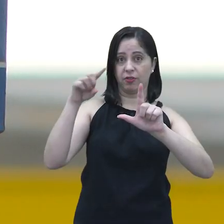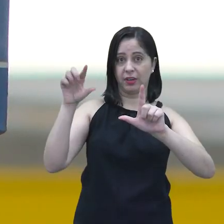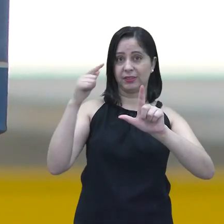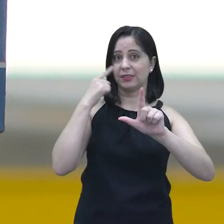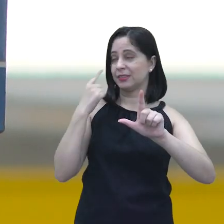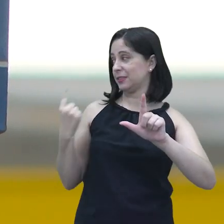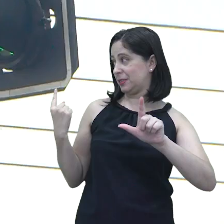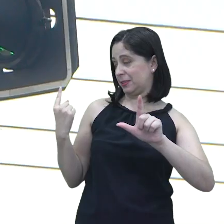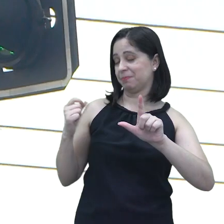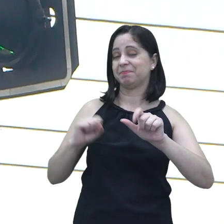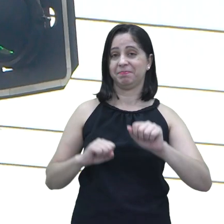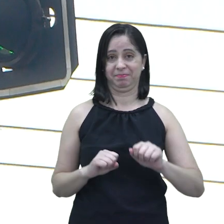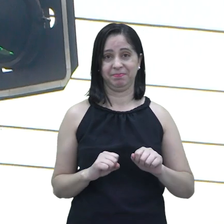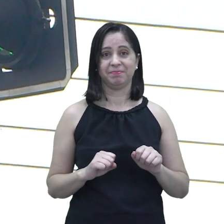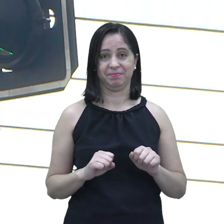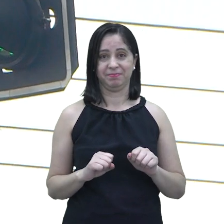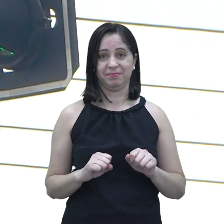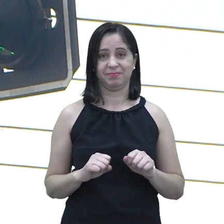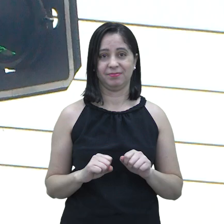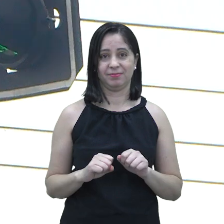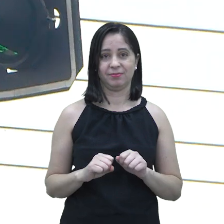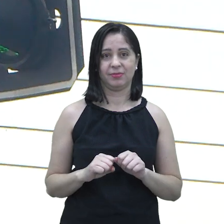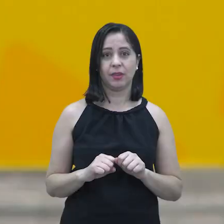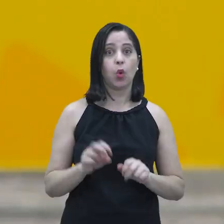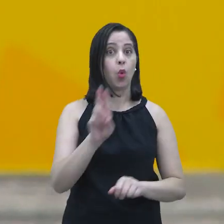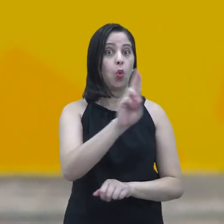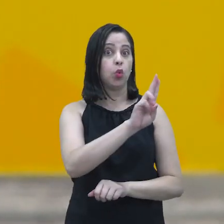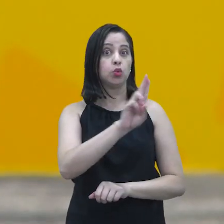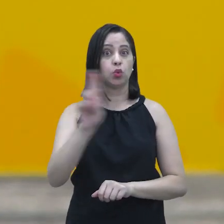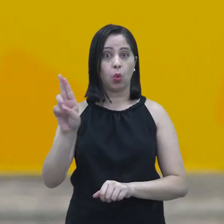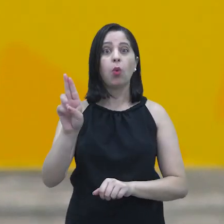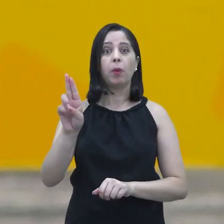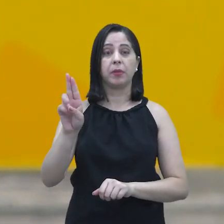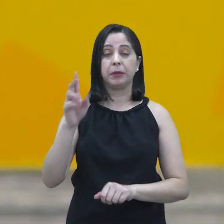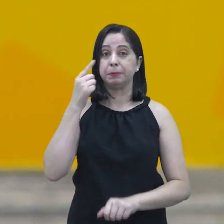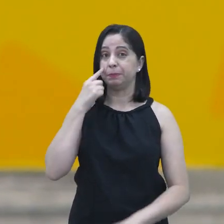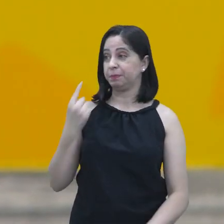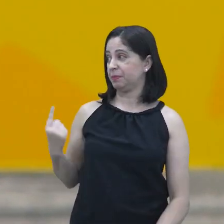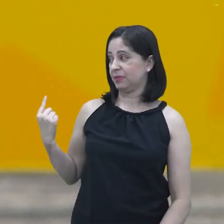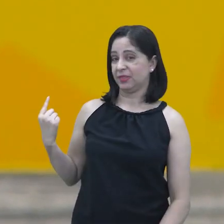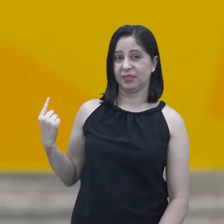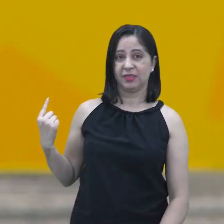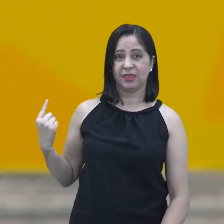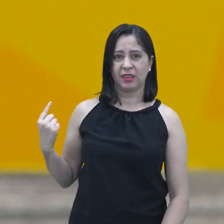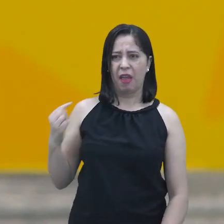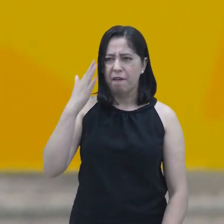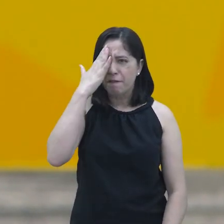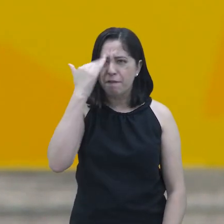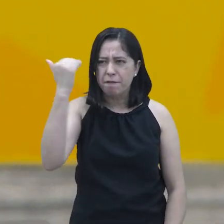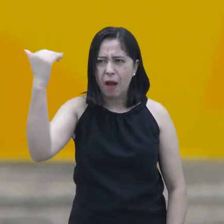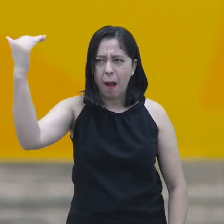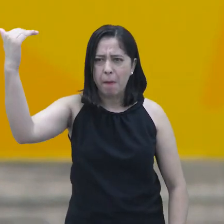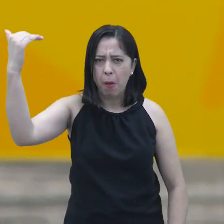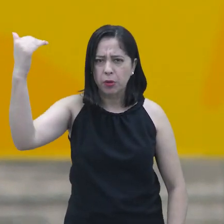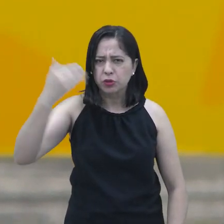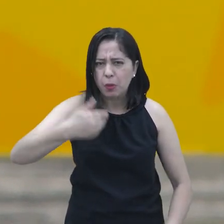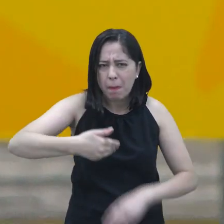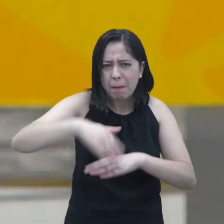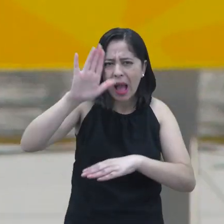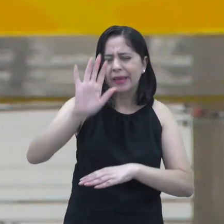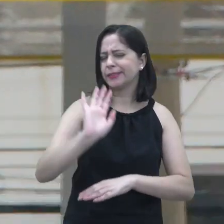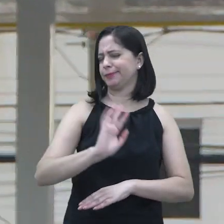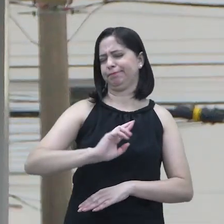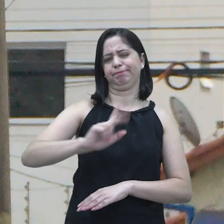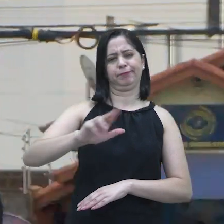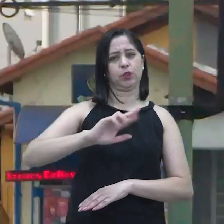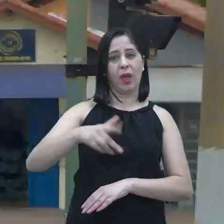de Castro Holsworth, ou Franz de Castro, como é lembrado. O nome em destaque na placa não é um dos mais conhecidos da